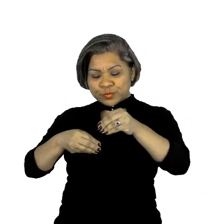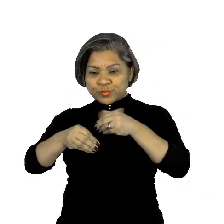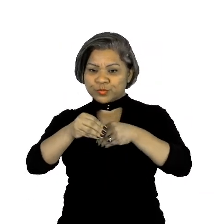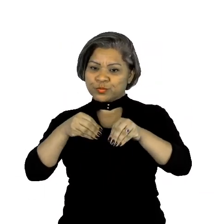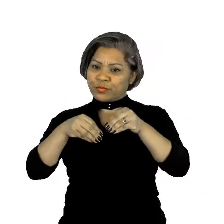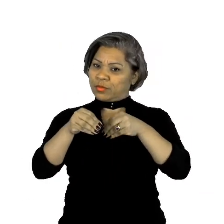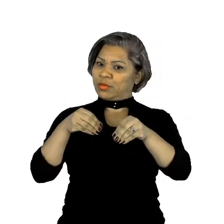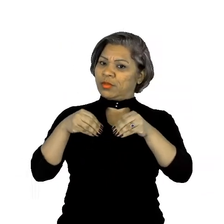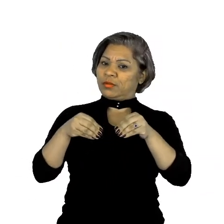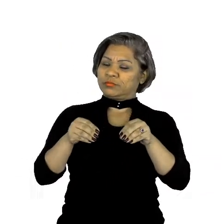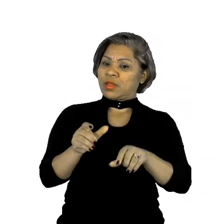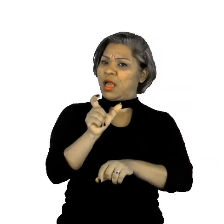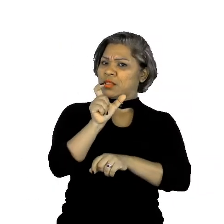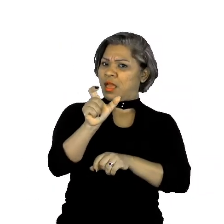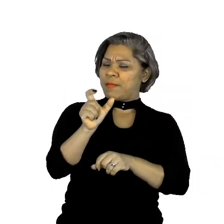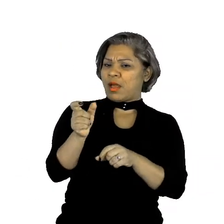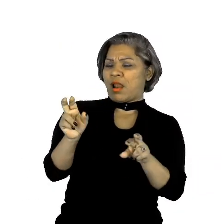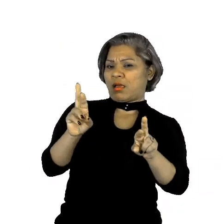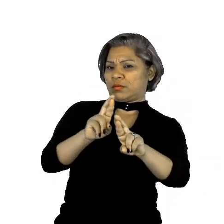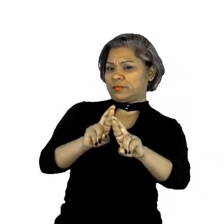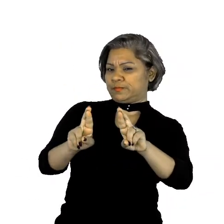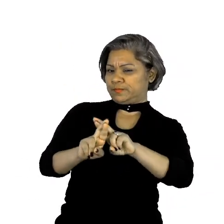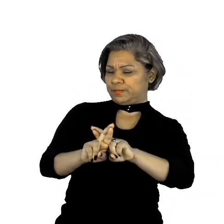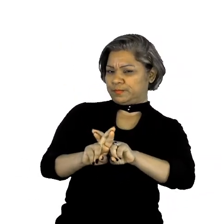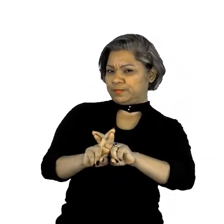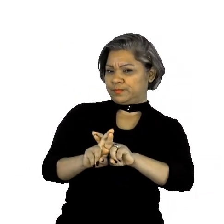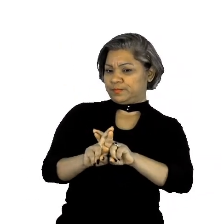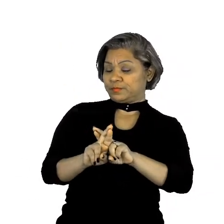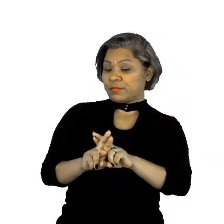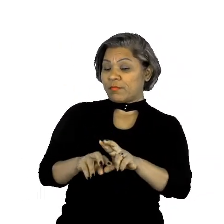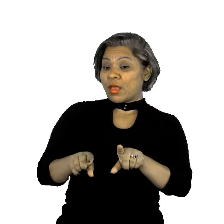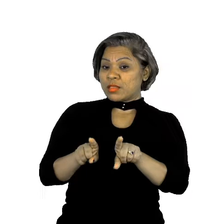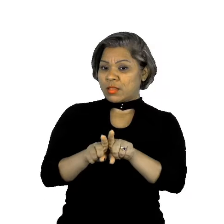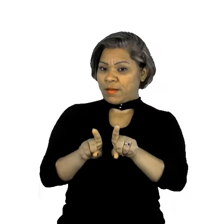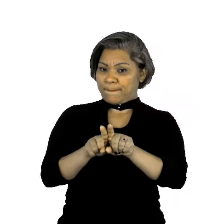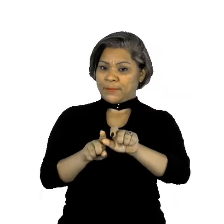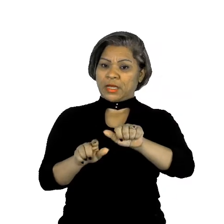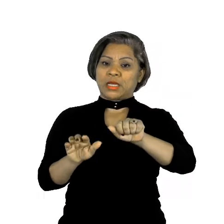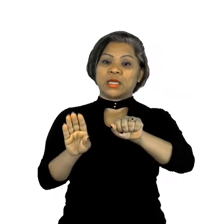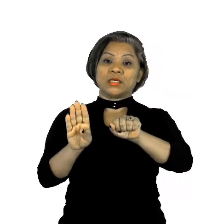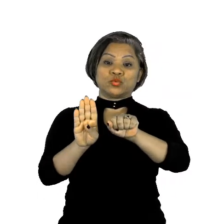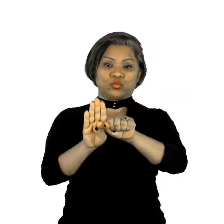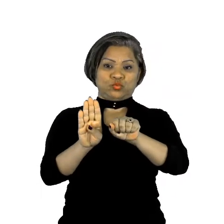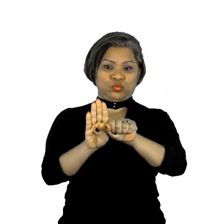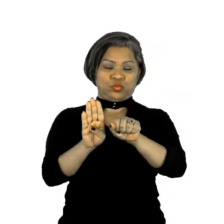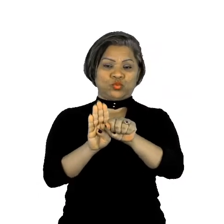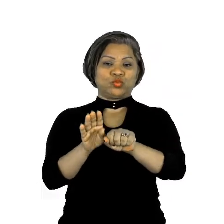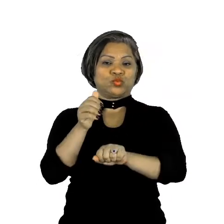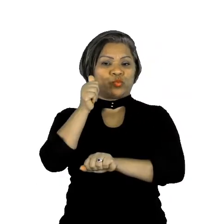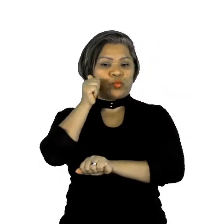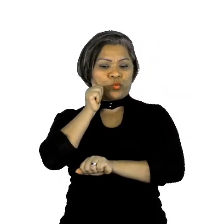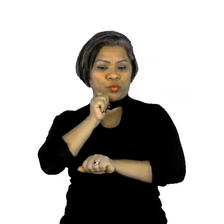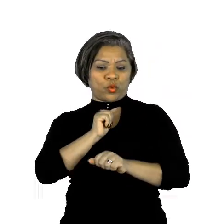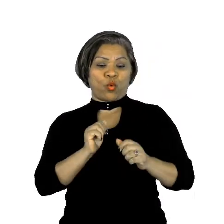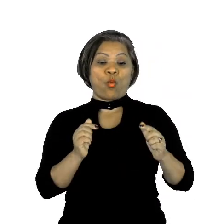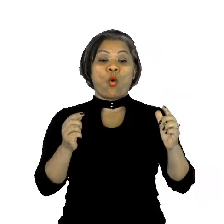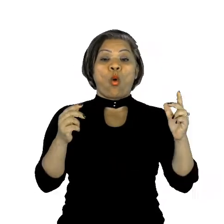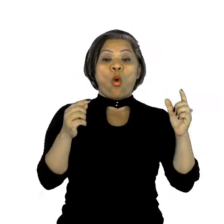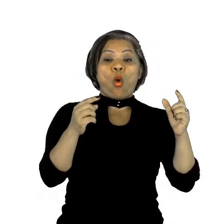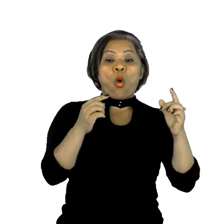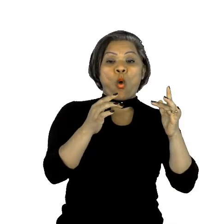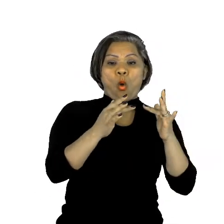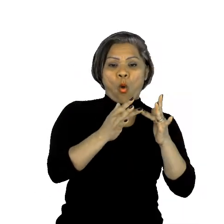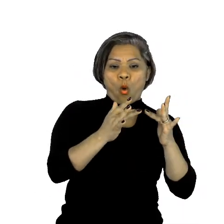a que se relacionam. Assim, substantivo no feminino concorda com o adjetivo